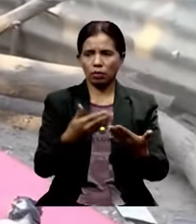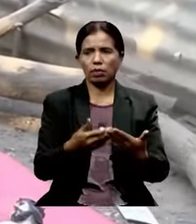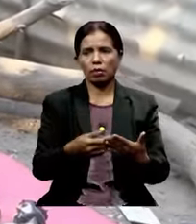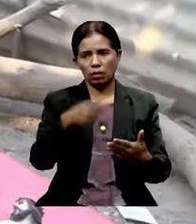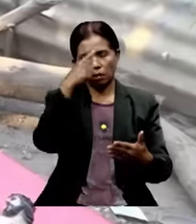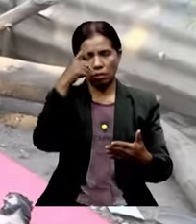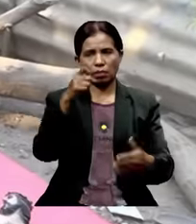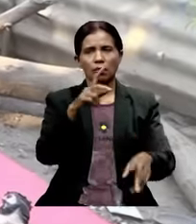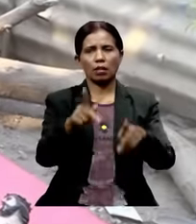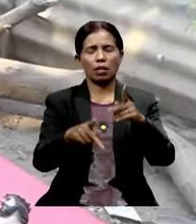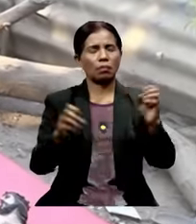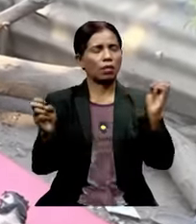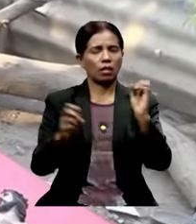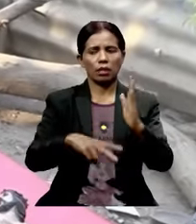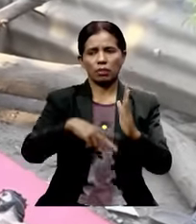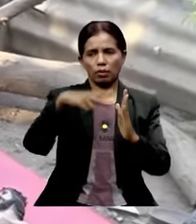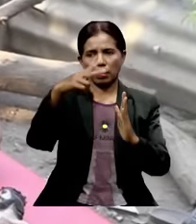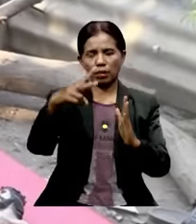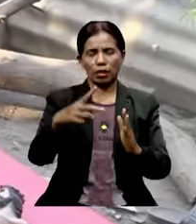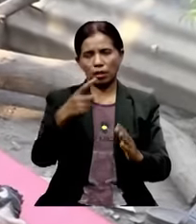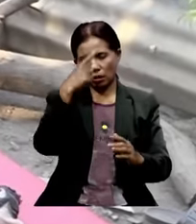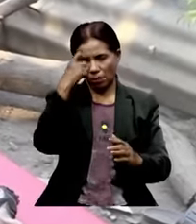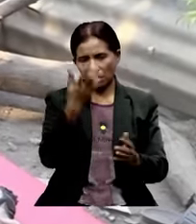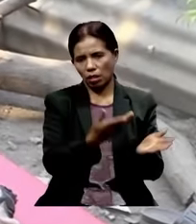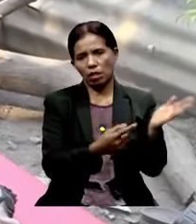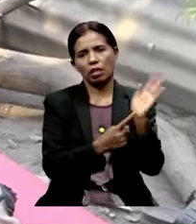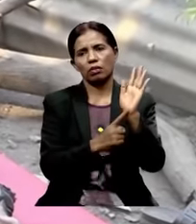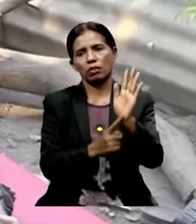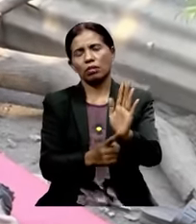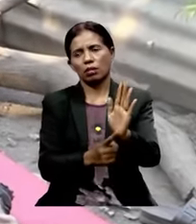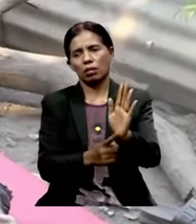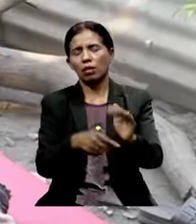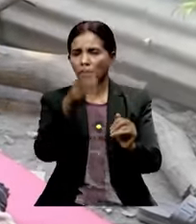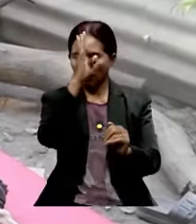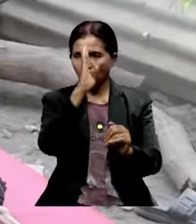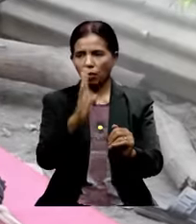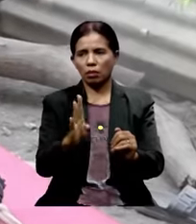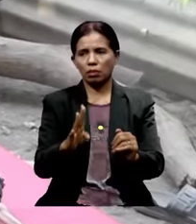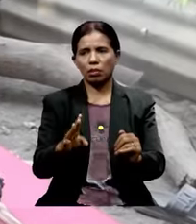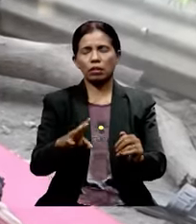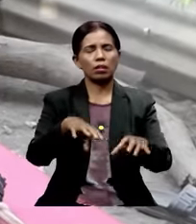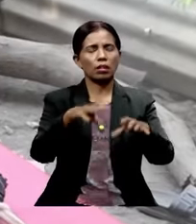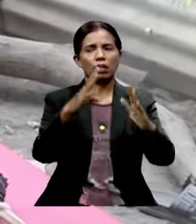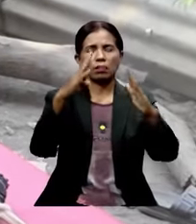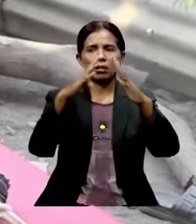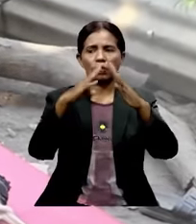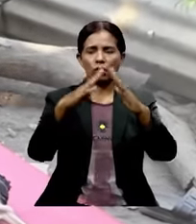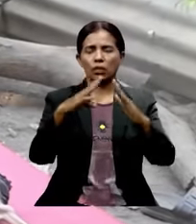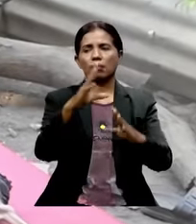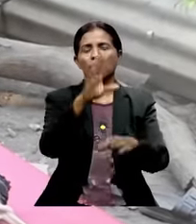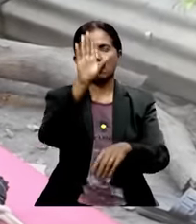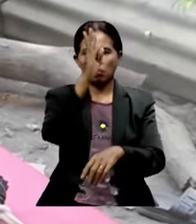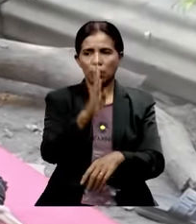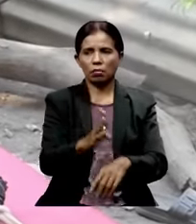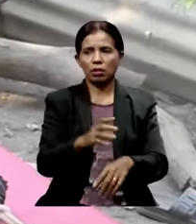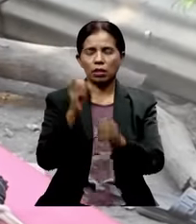a população na vale, também, e da areia, não é? Mas não vamos cercar só a ervir, não é?